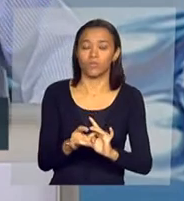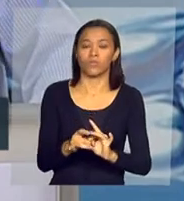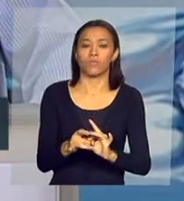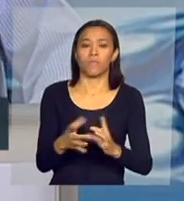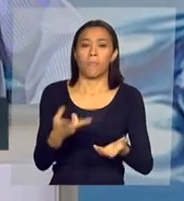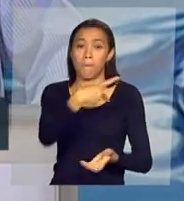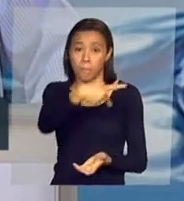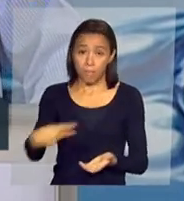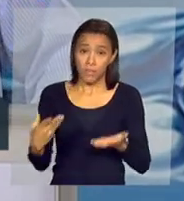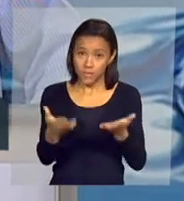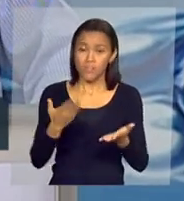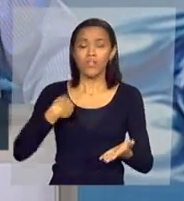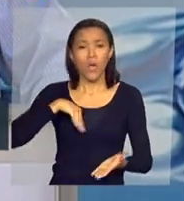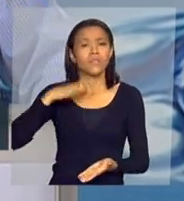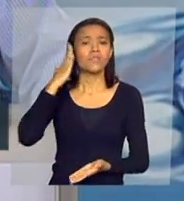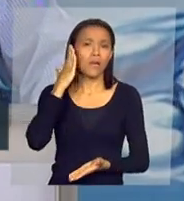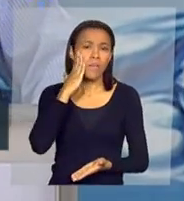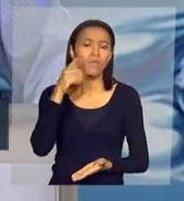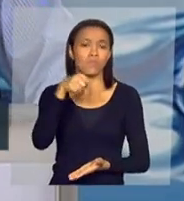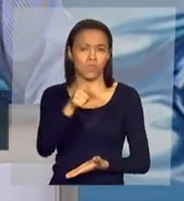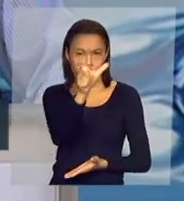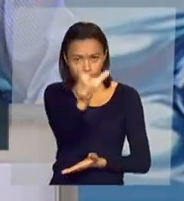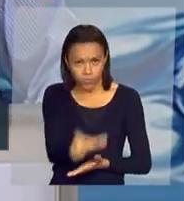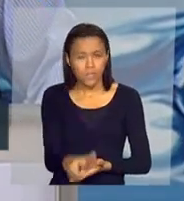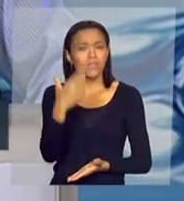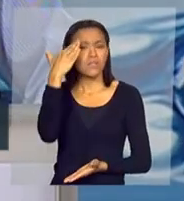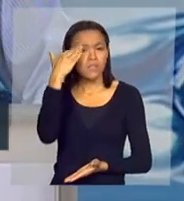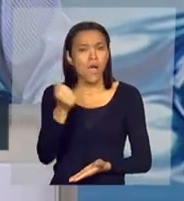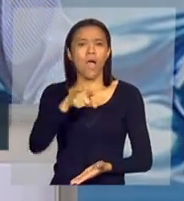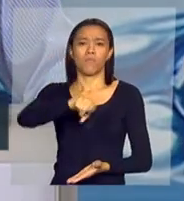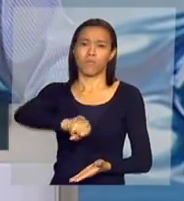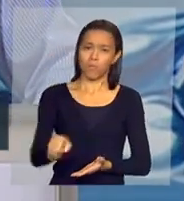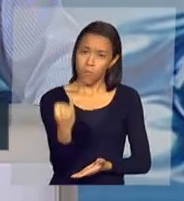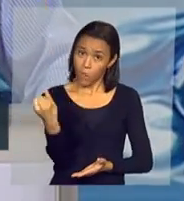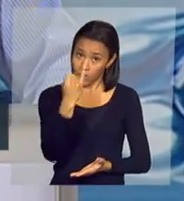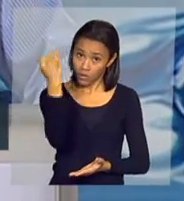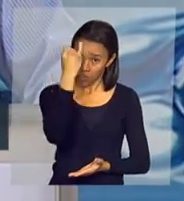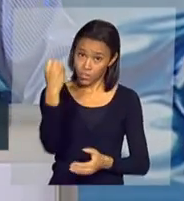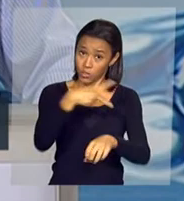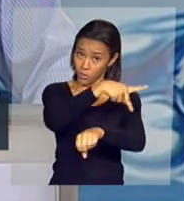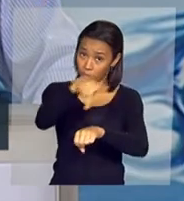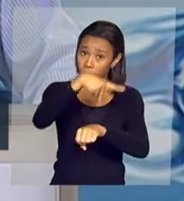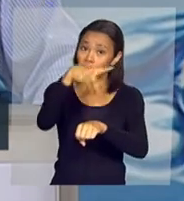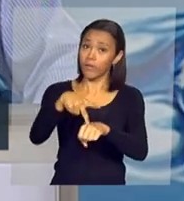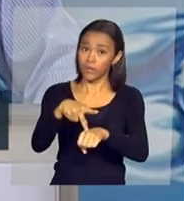Dilma, sabemos que Vossa Excelência sabe da importância de uma nação